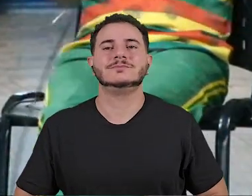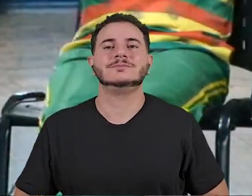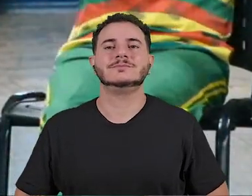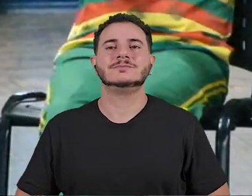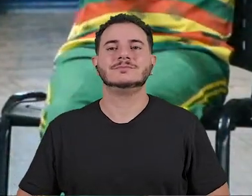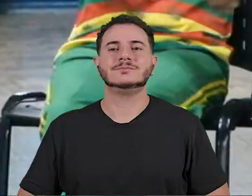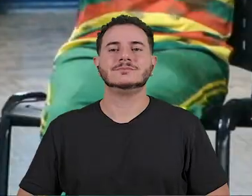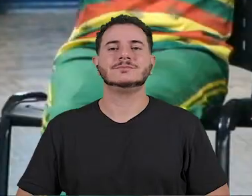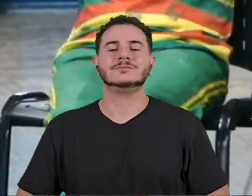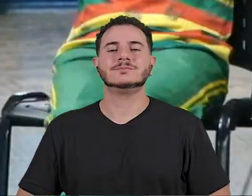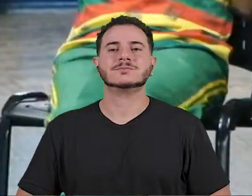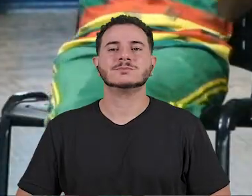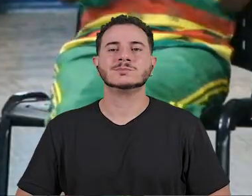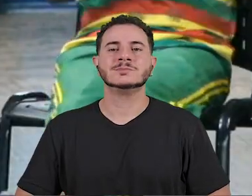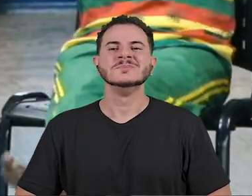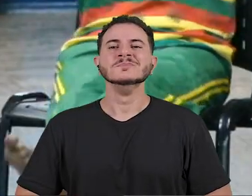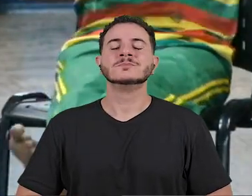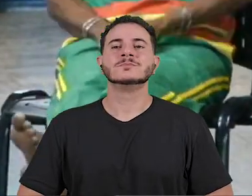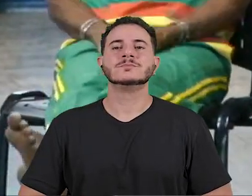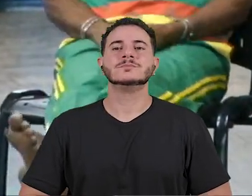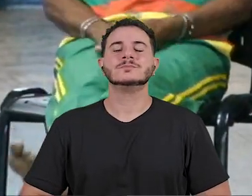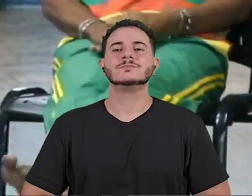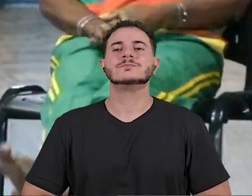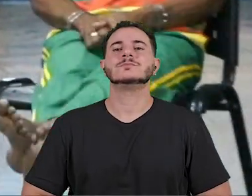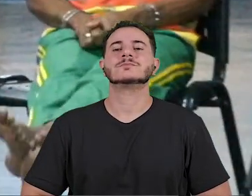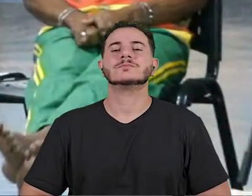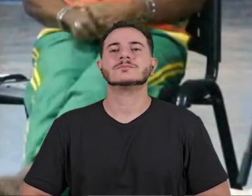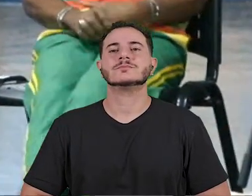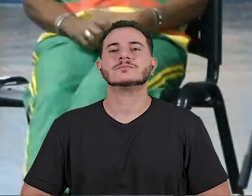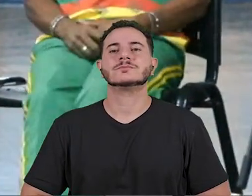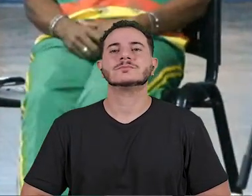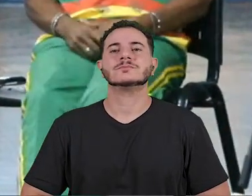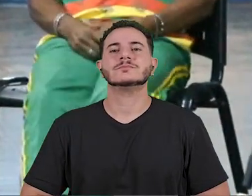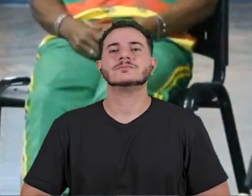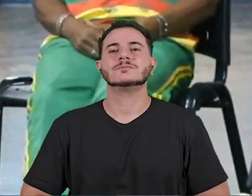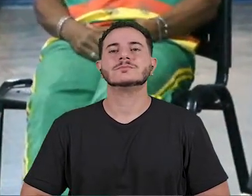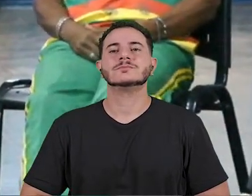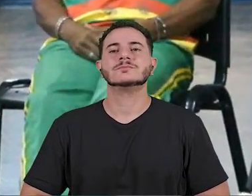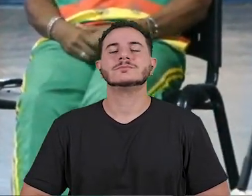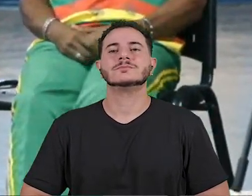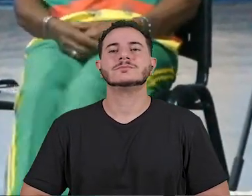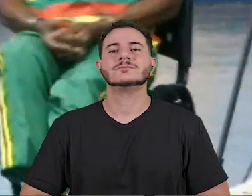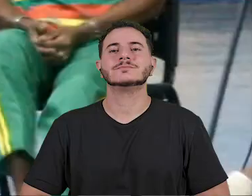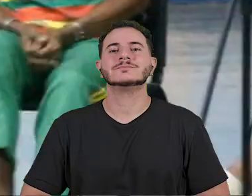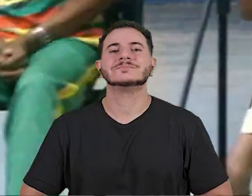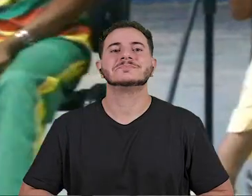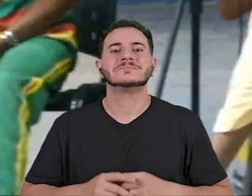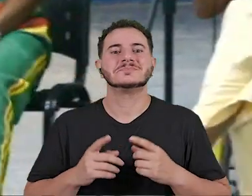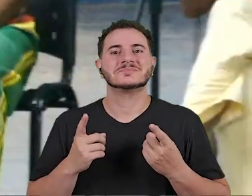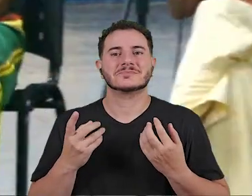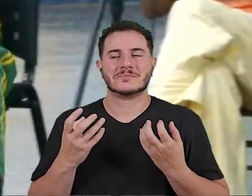Lá. Eita. Não, vai. Tá falta.